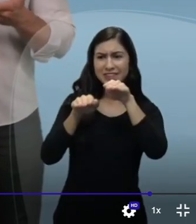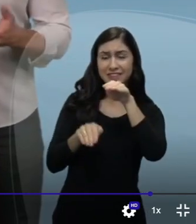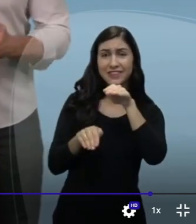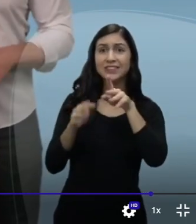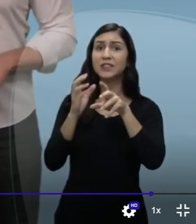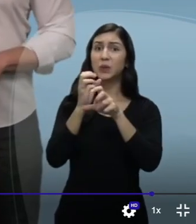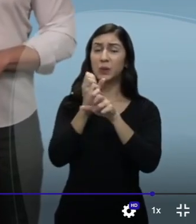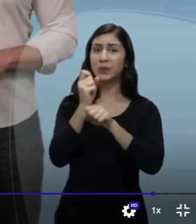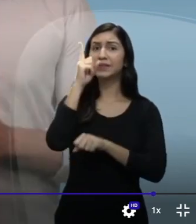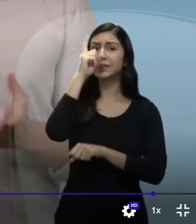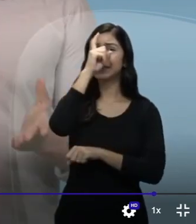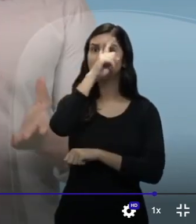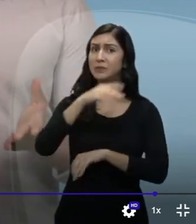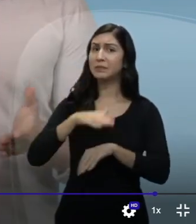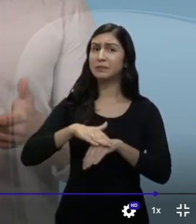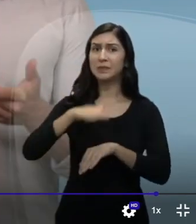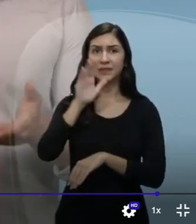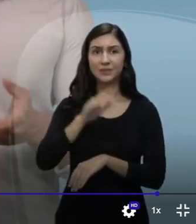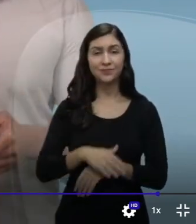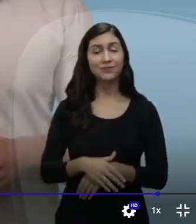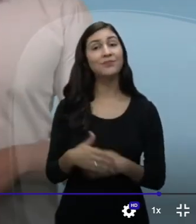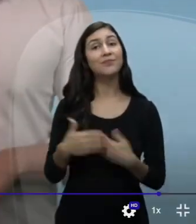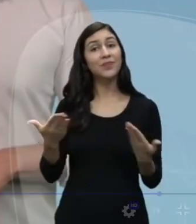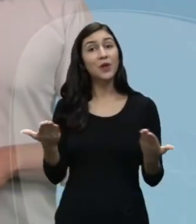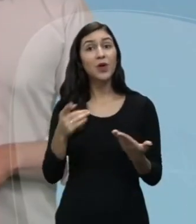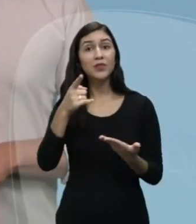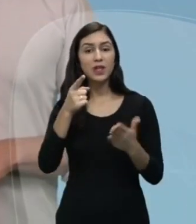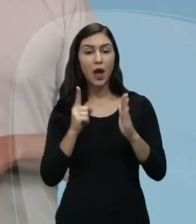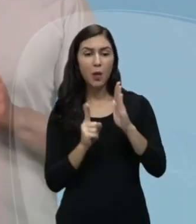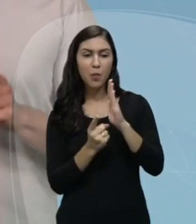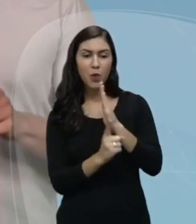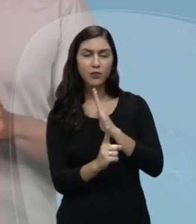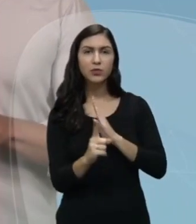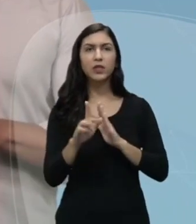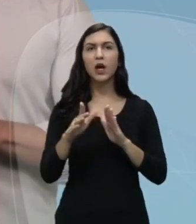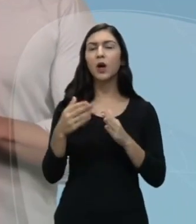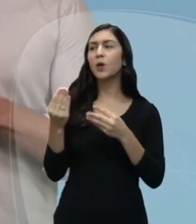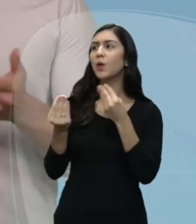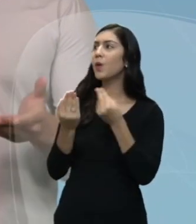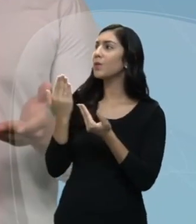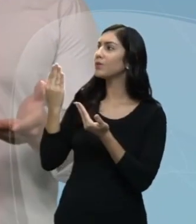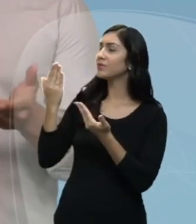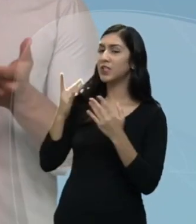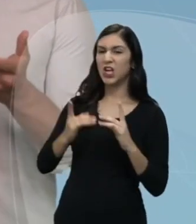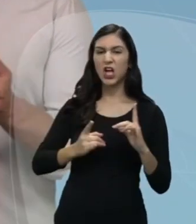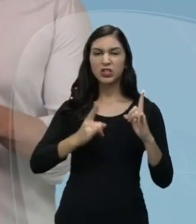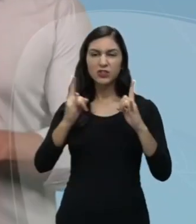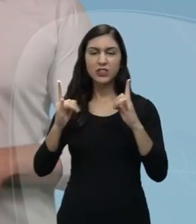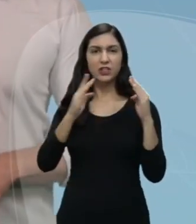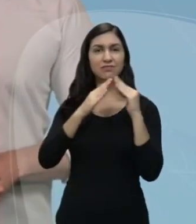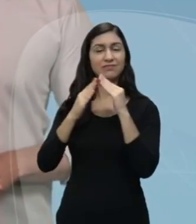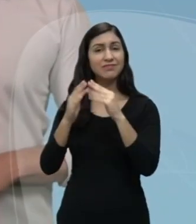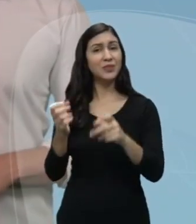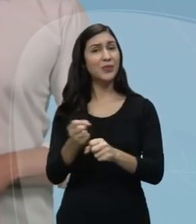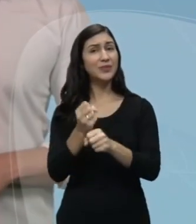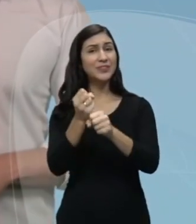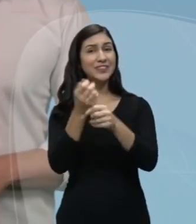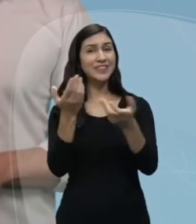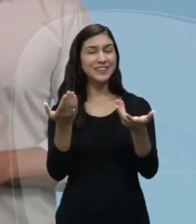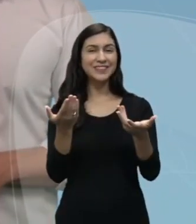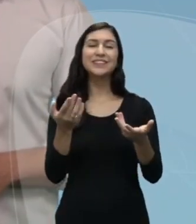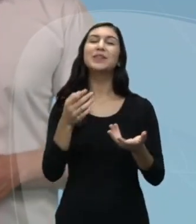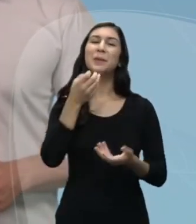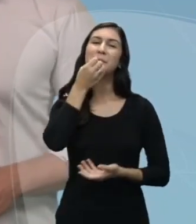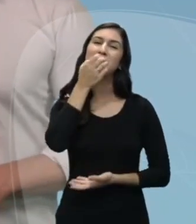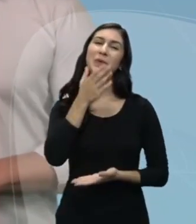é bem mais complexa. Por agora, que tal você se aprofundar no dimensionamento das edificações da construção civil?